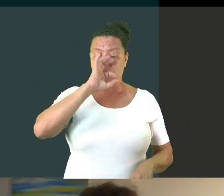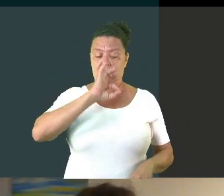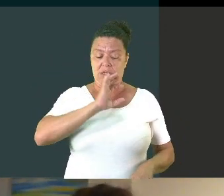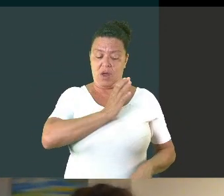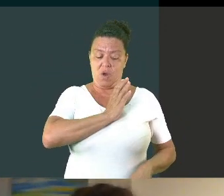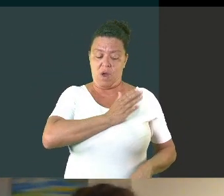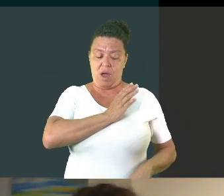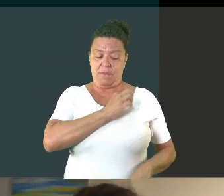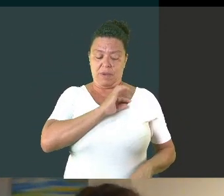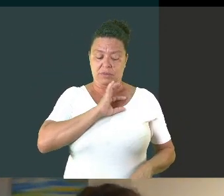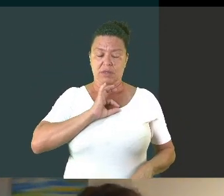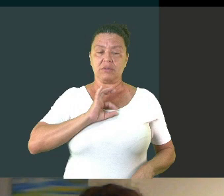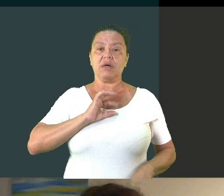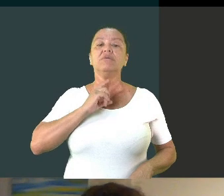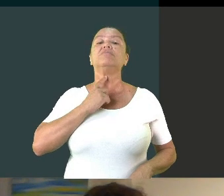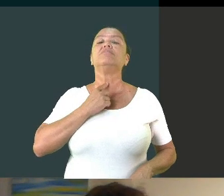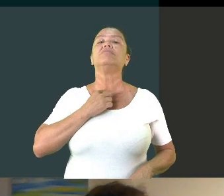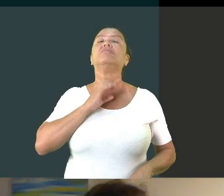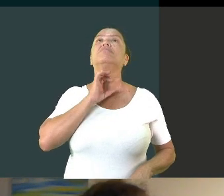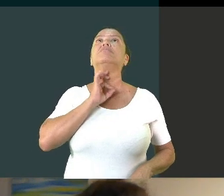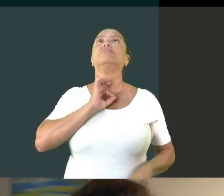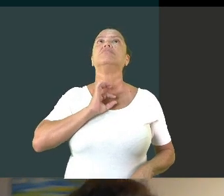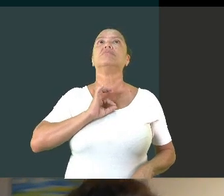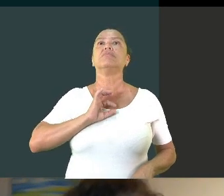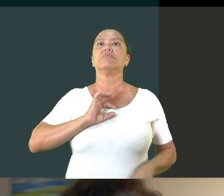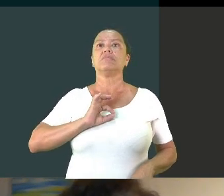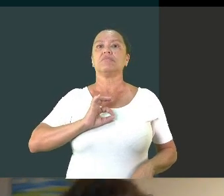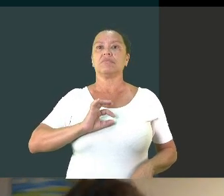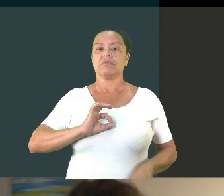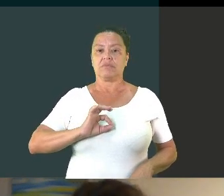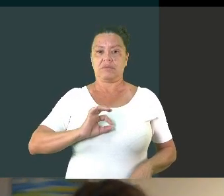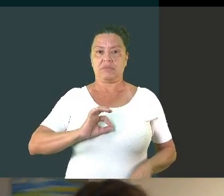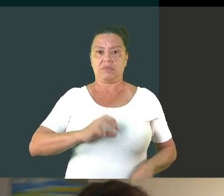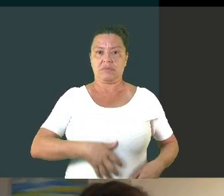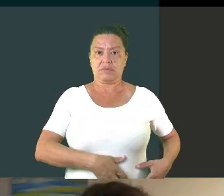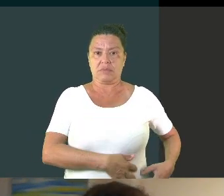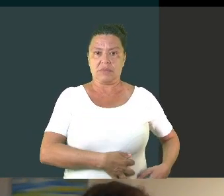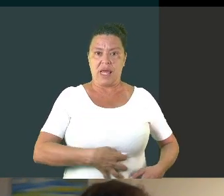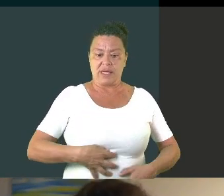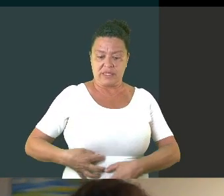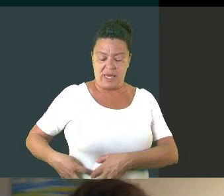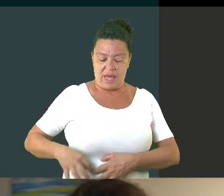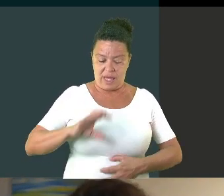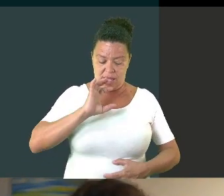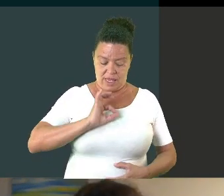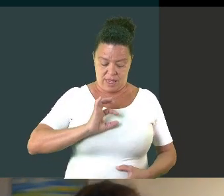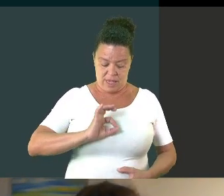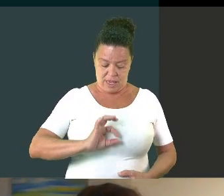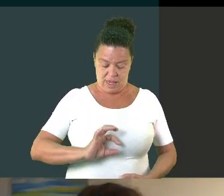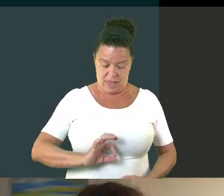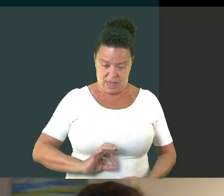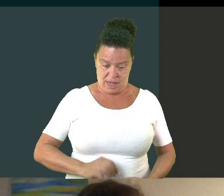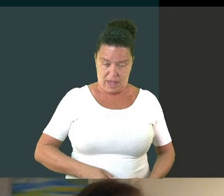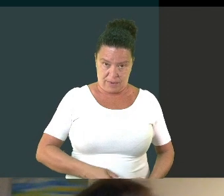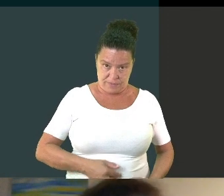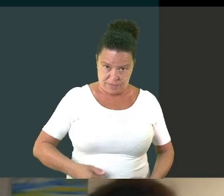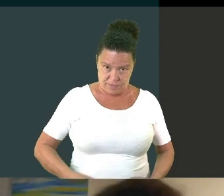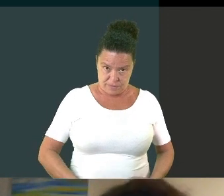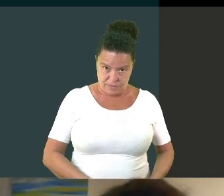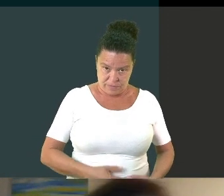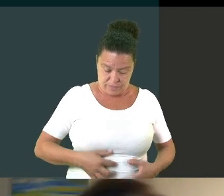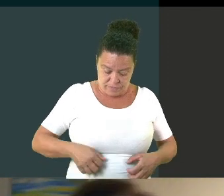glândula timo, o plexo solar com o pâncreas, o chakra umbilical com